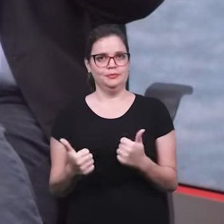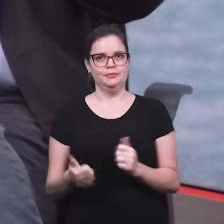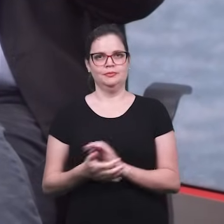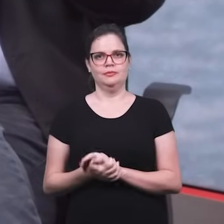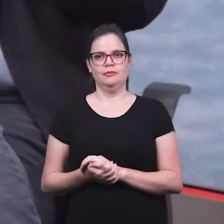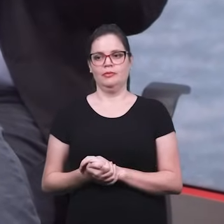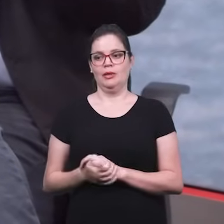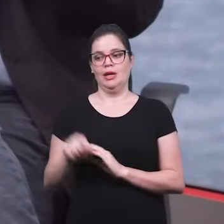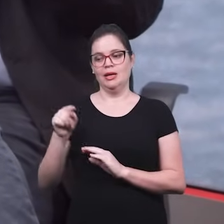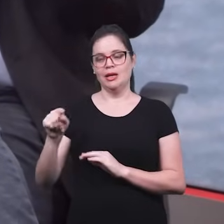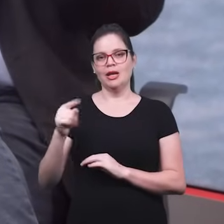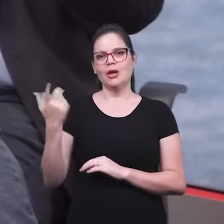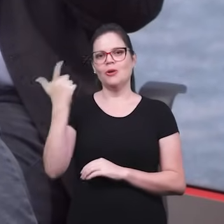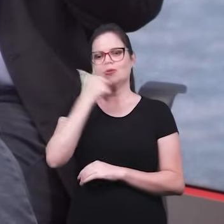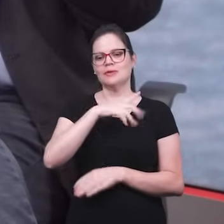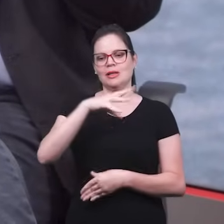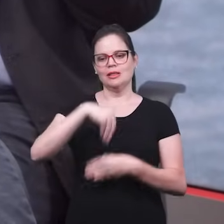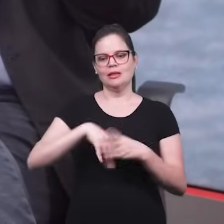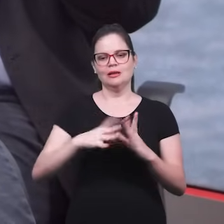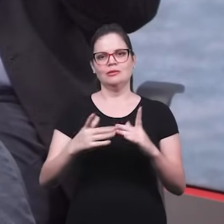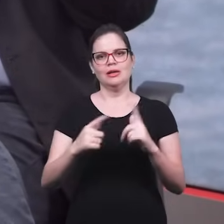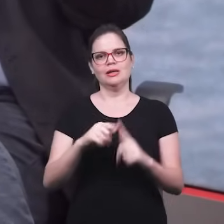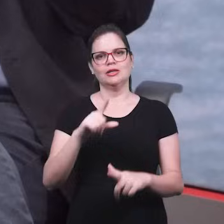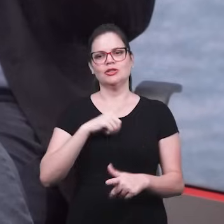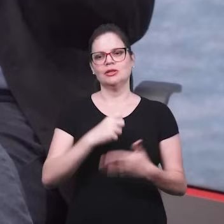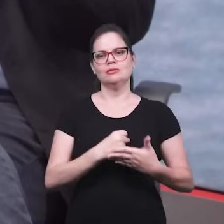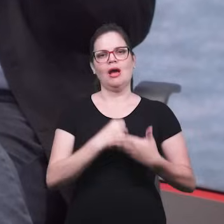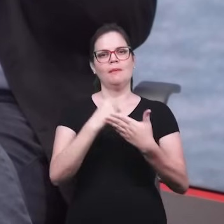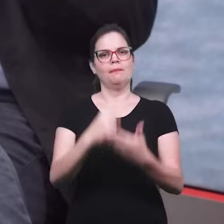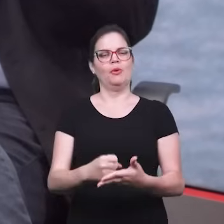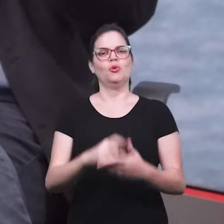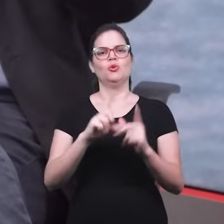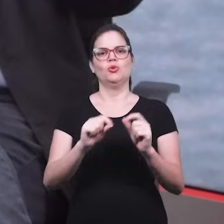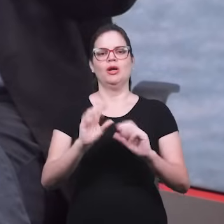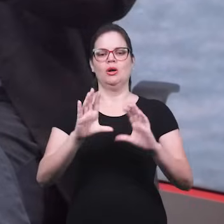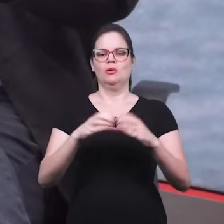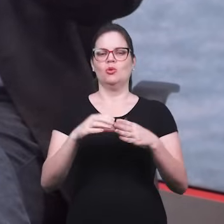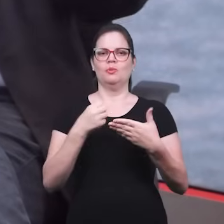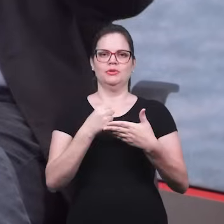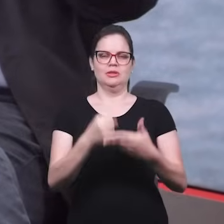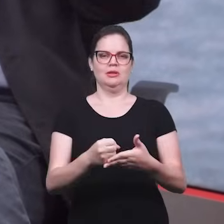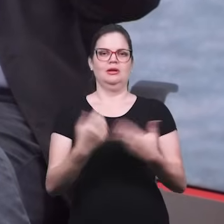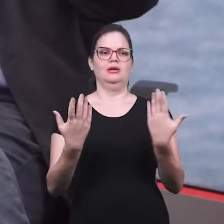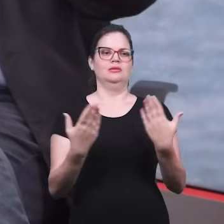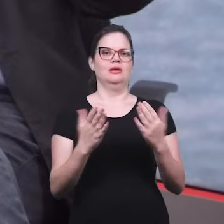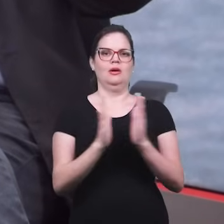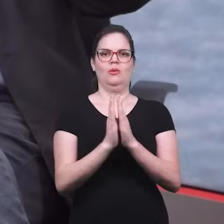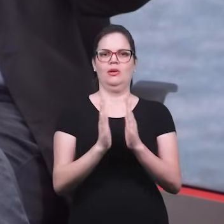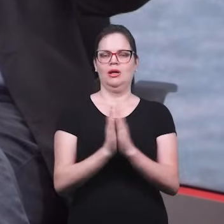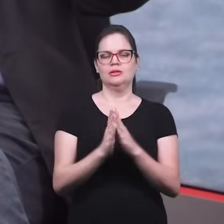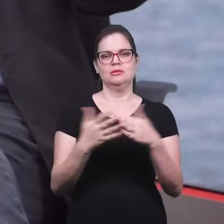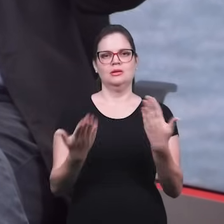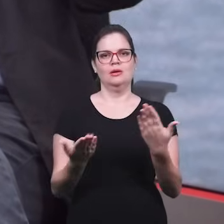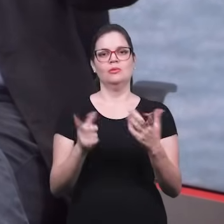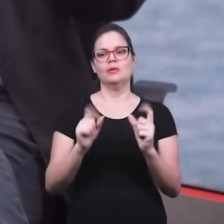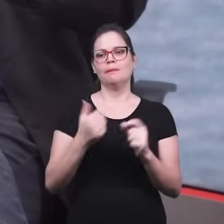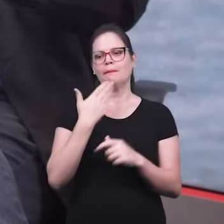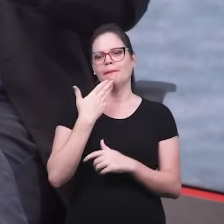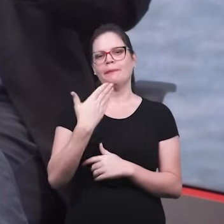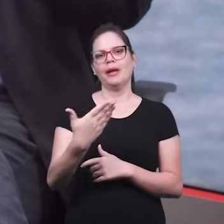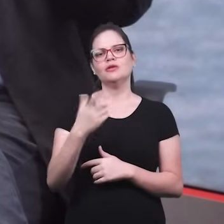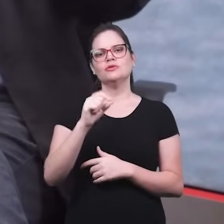tem no corpo aquele recurso maravilhoso dentro do grupo de assistência, de